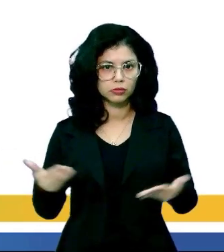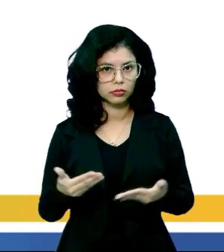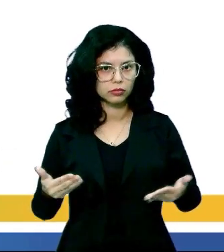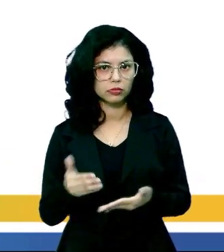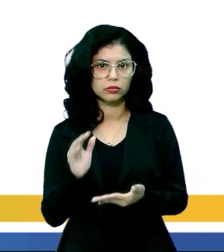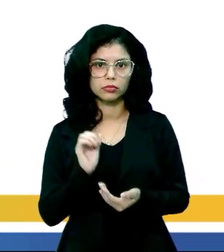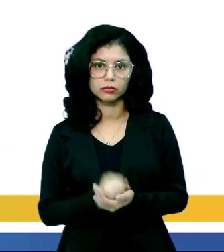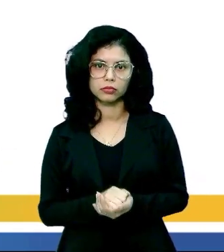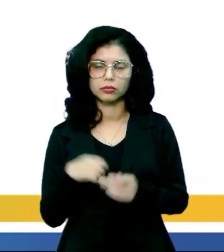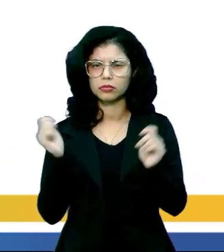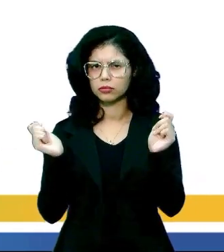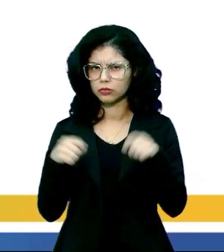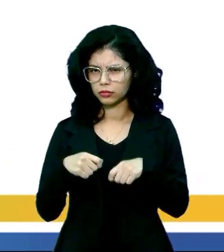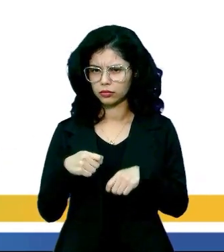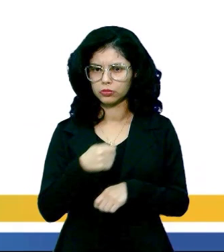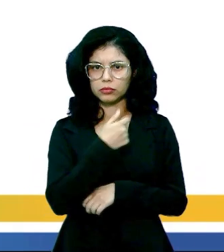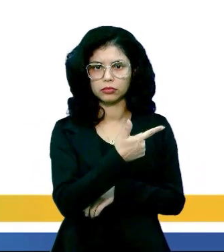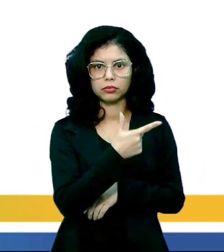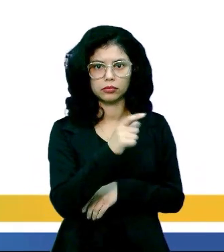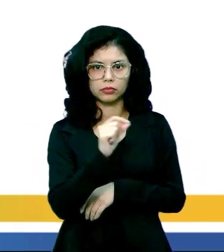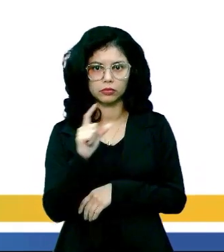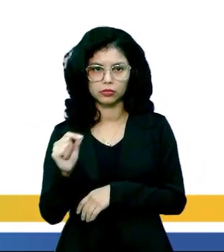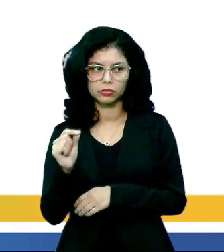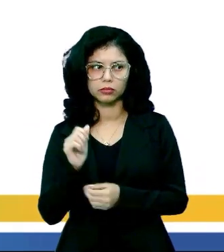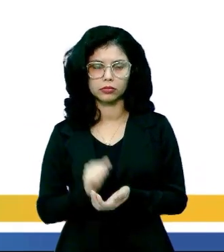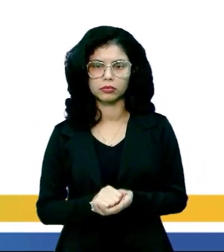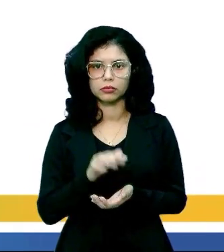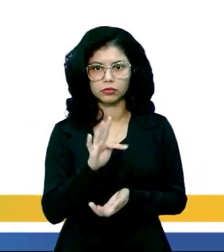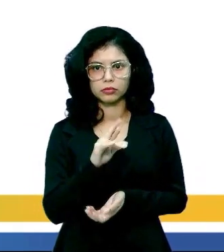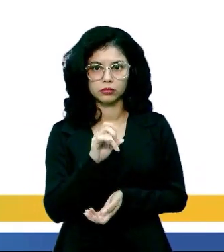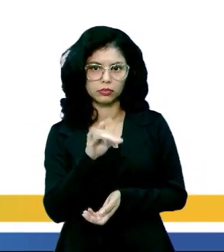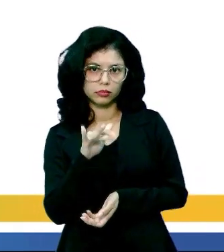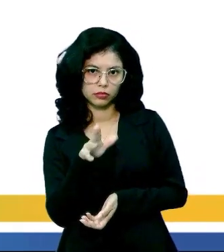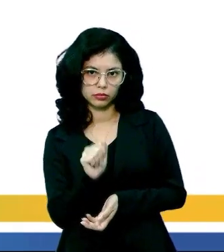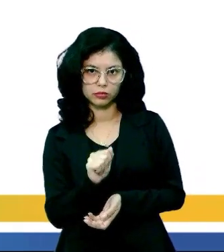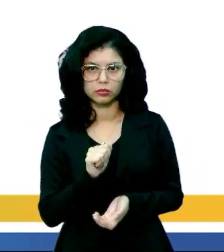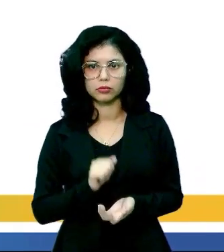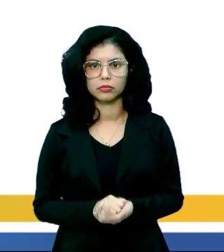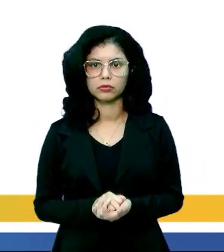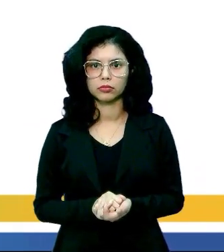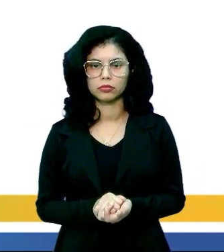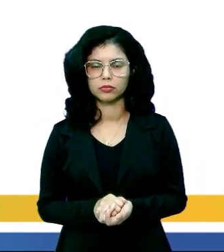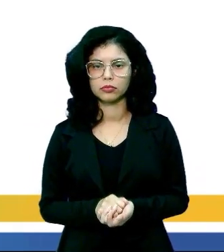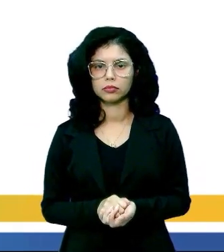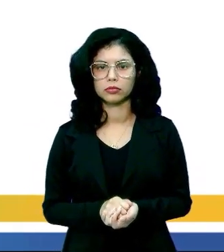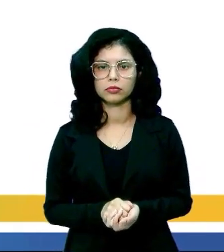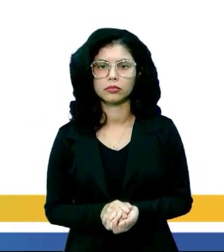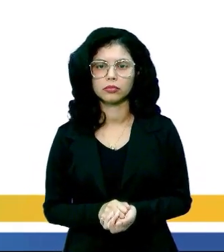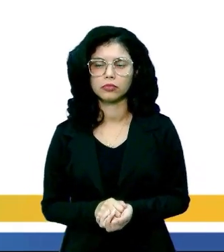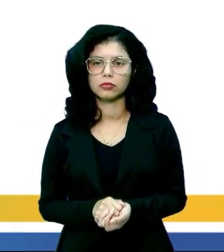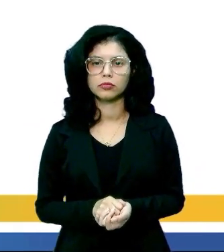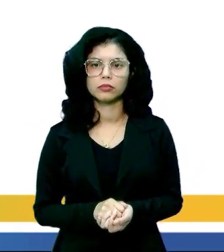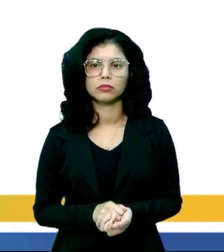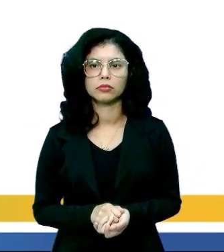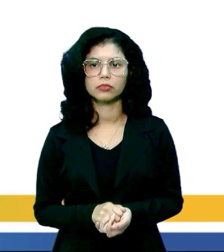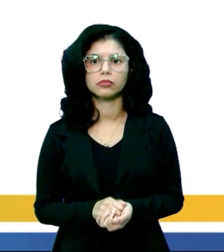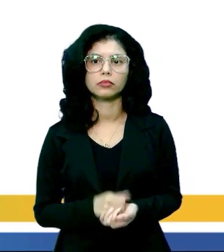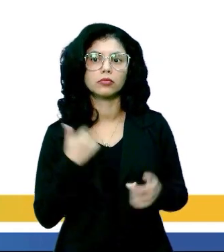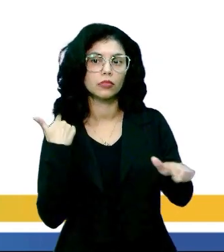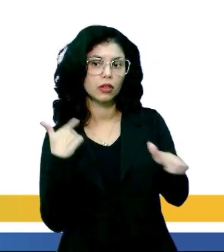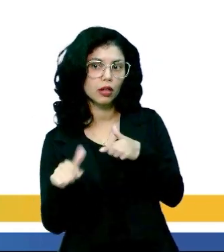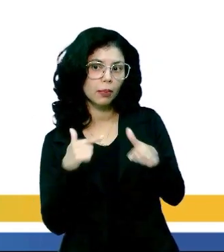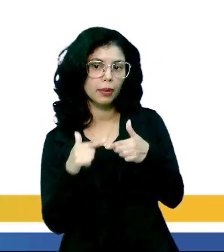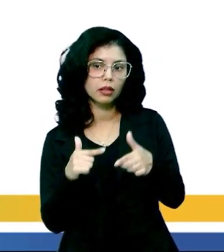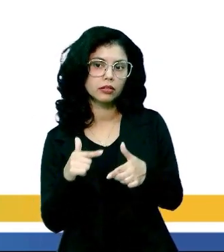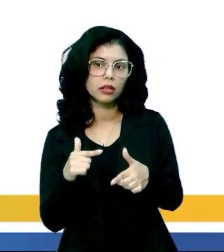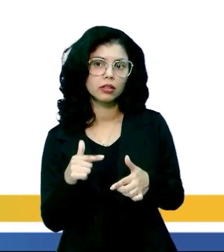se baseou no desempenho atual desse setor, que possui 200